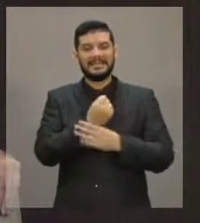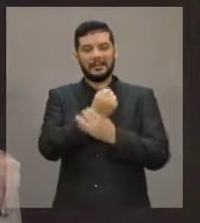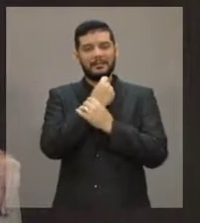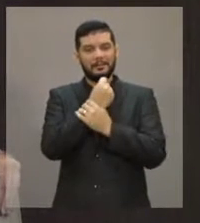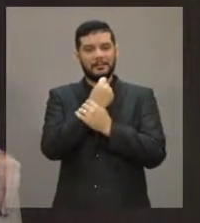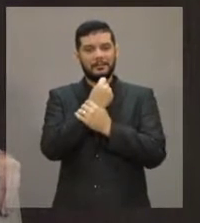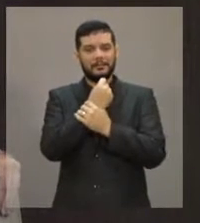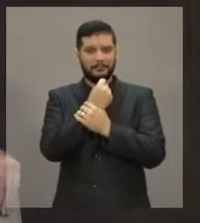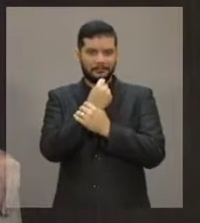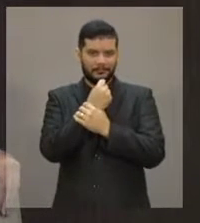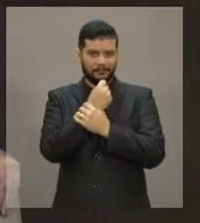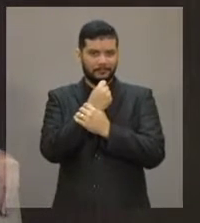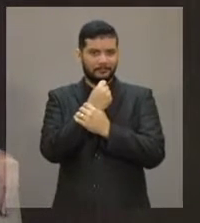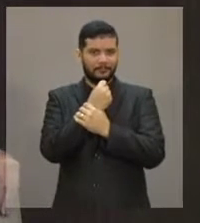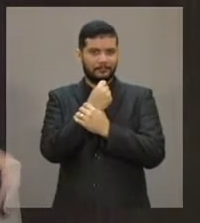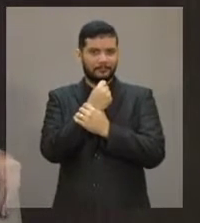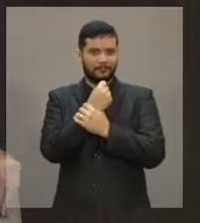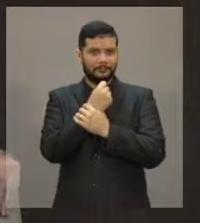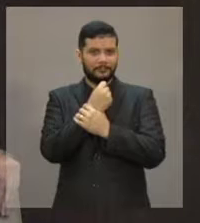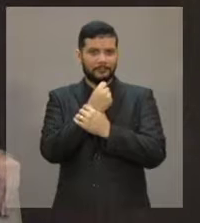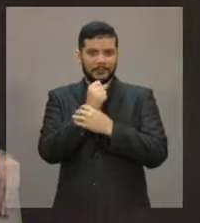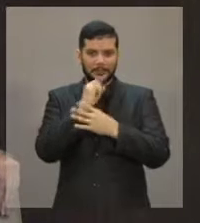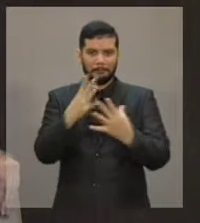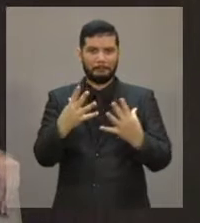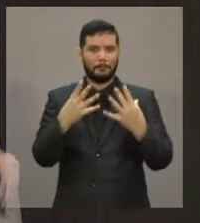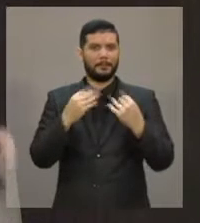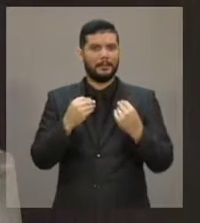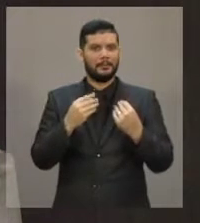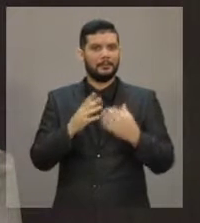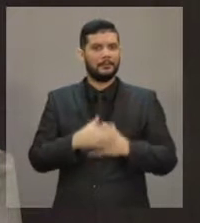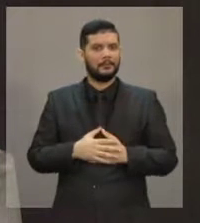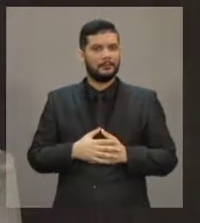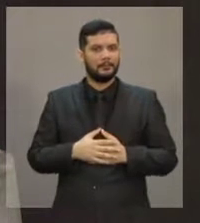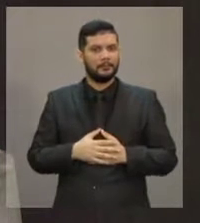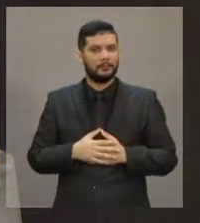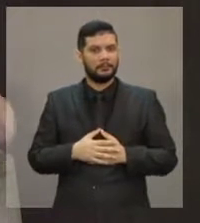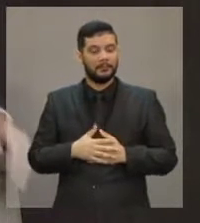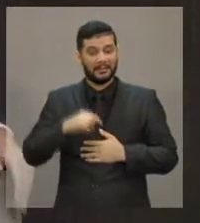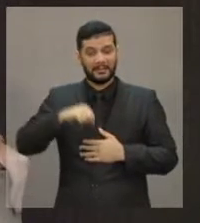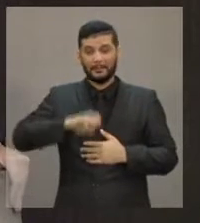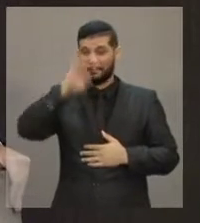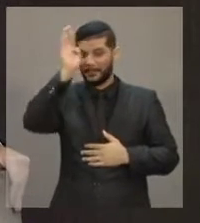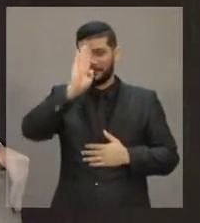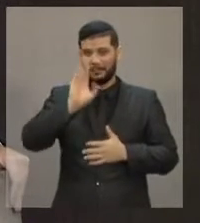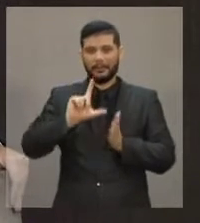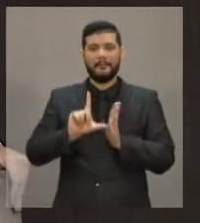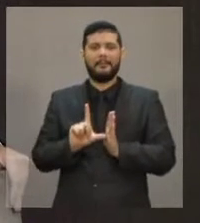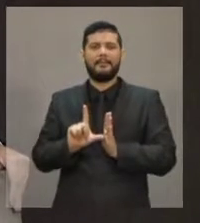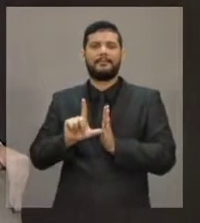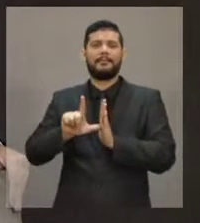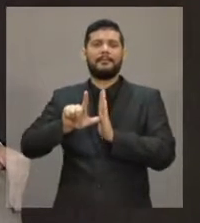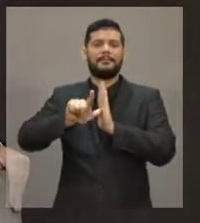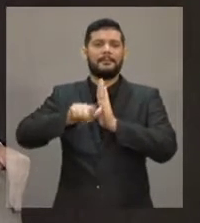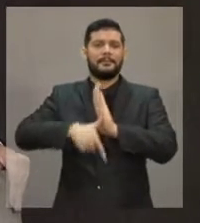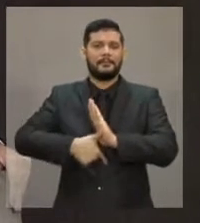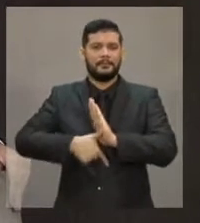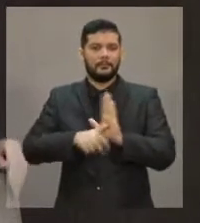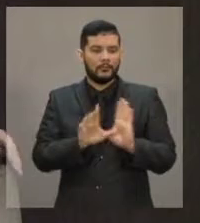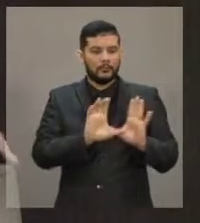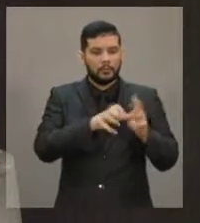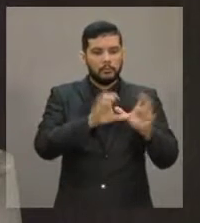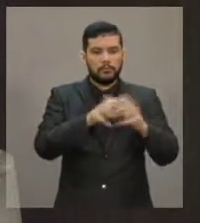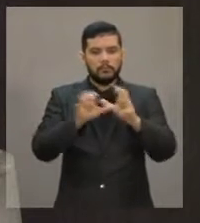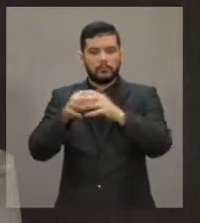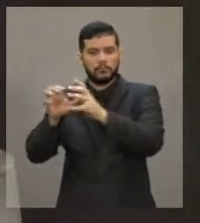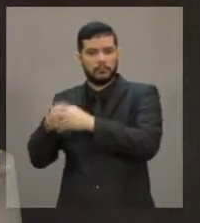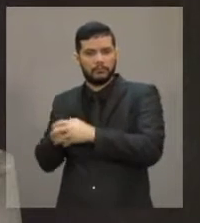garantido quando ele é violado. O Brasil tardou muito em reconhecer direitos a determinados segmentos populacionais,